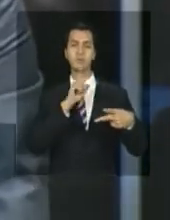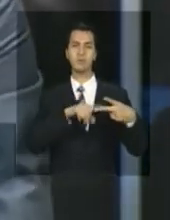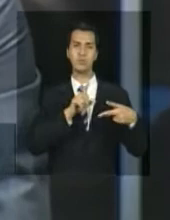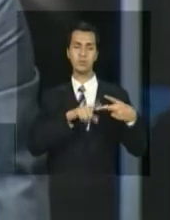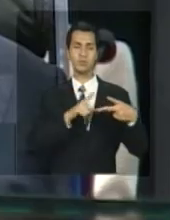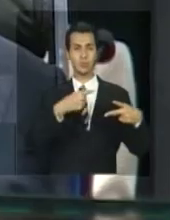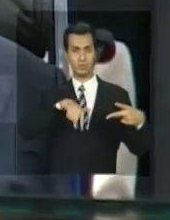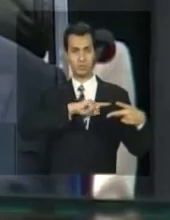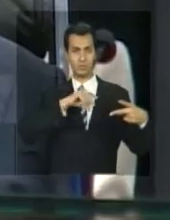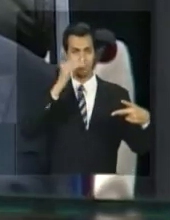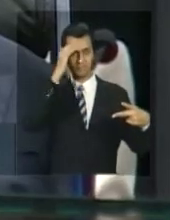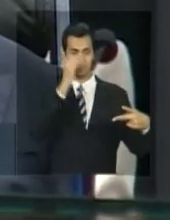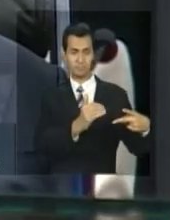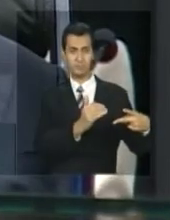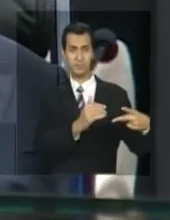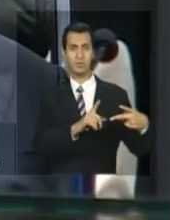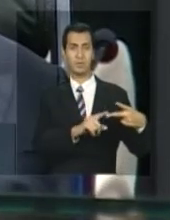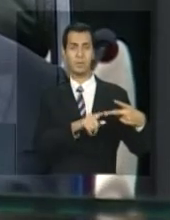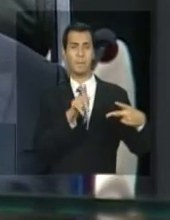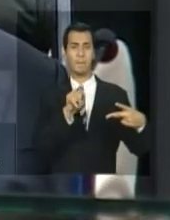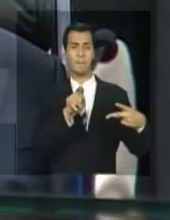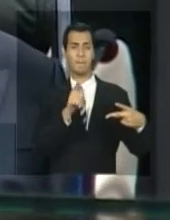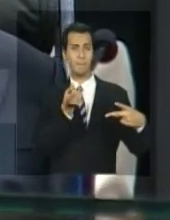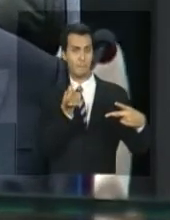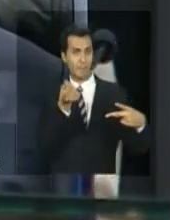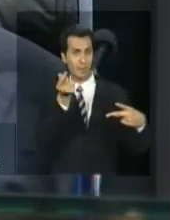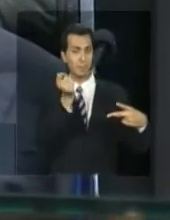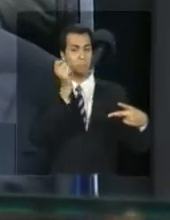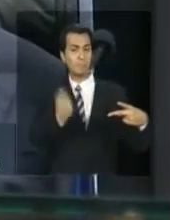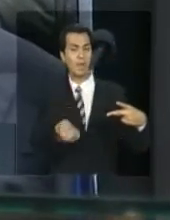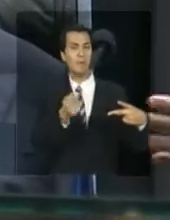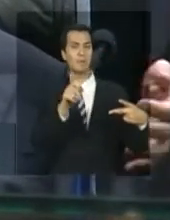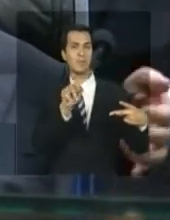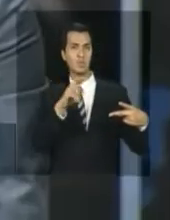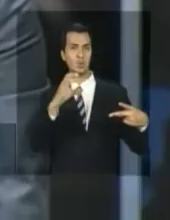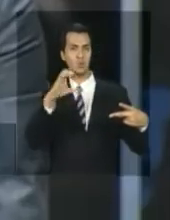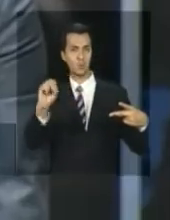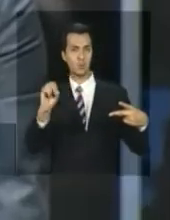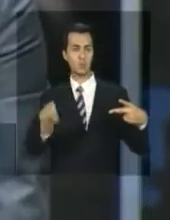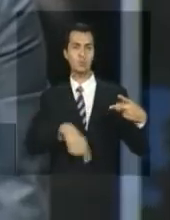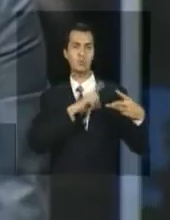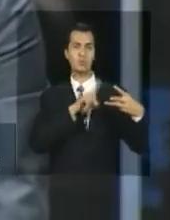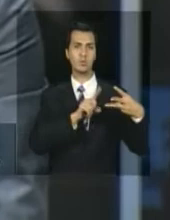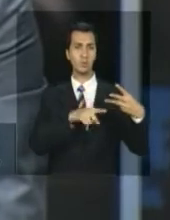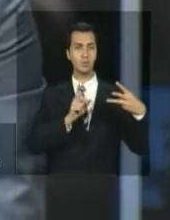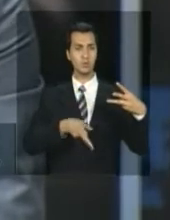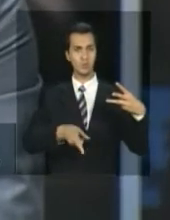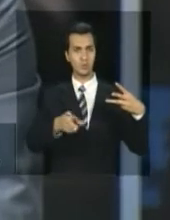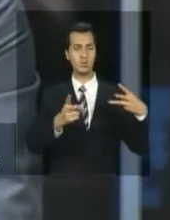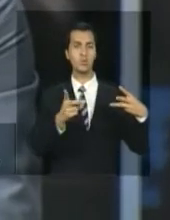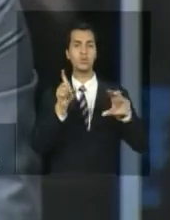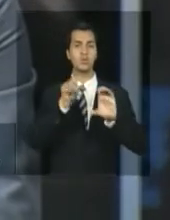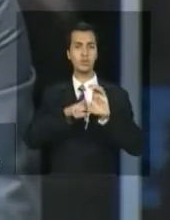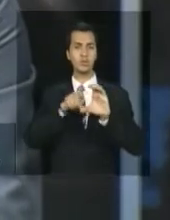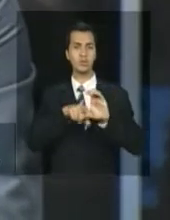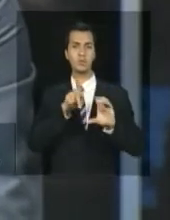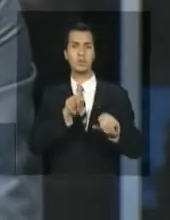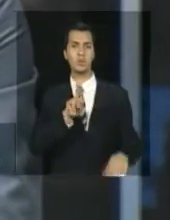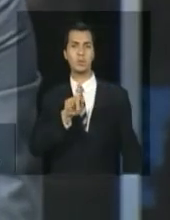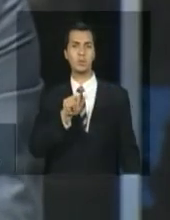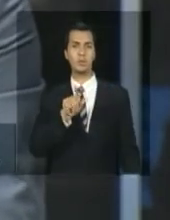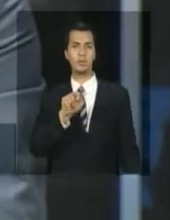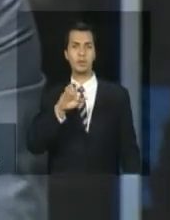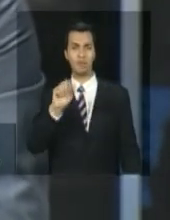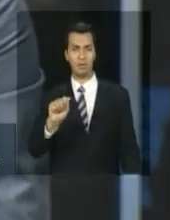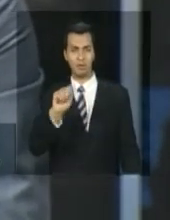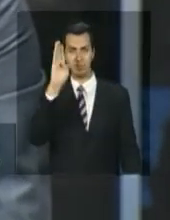constante sobre a evolução dos preços e pela continuidade da redução da dívida pública brasileira